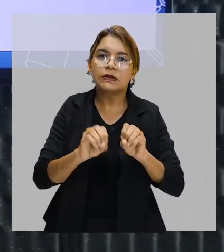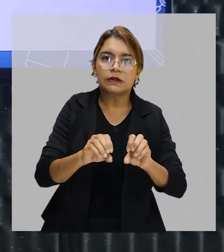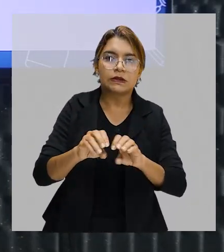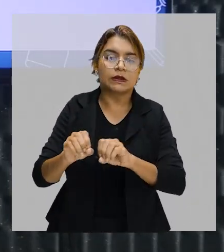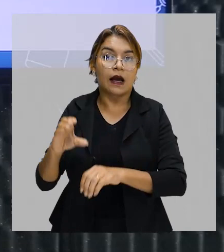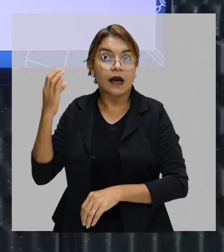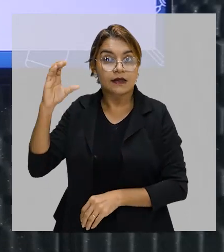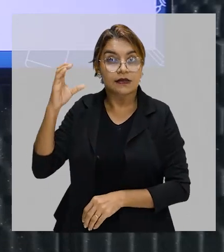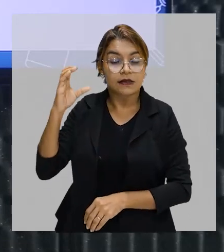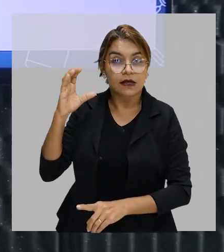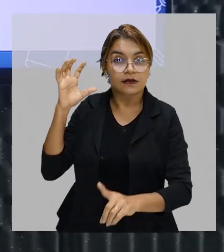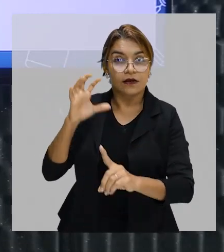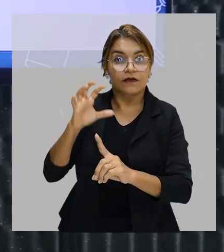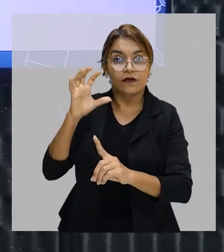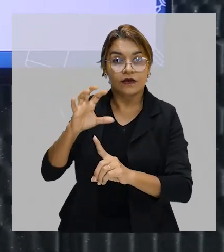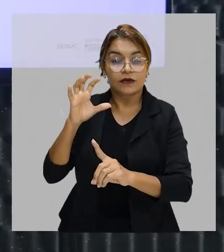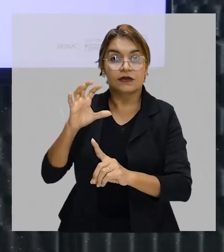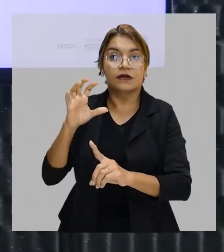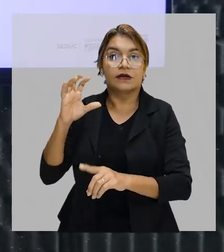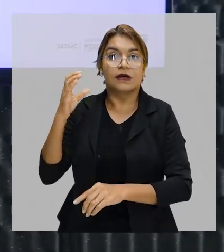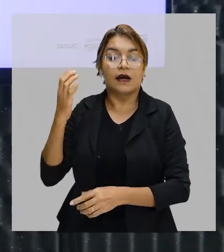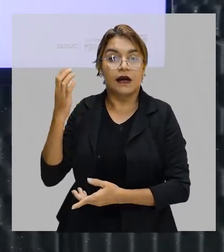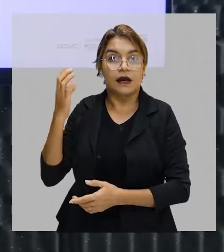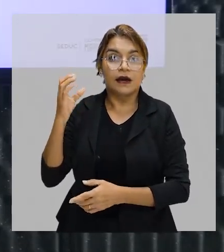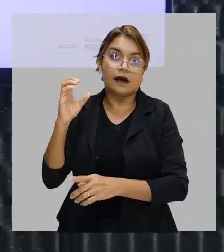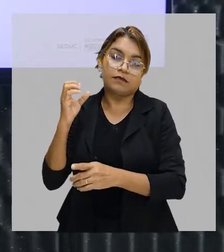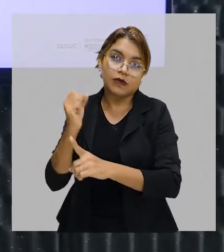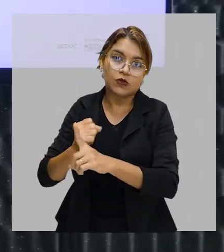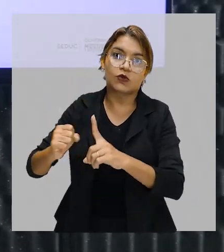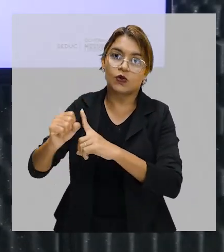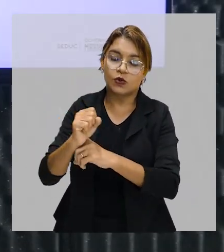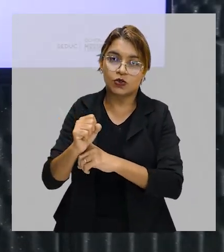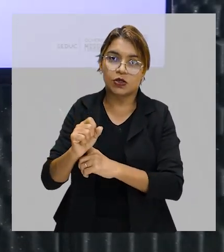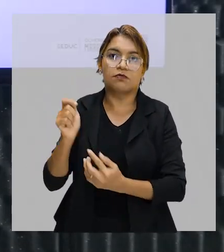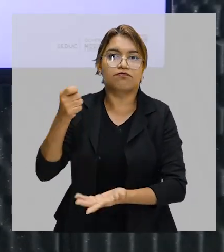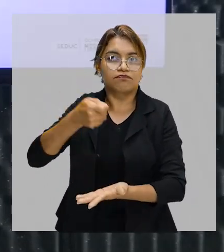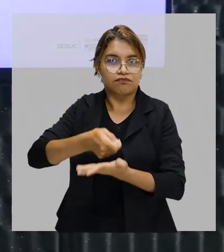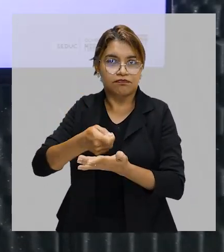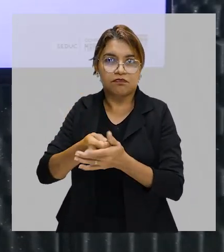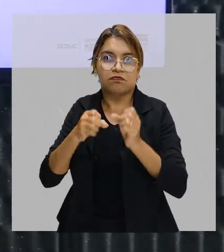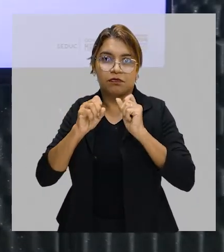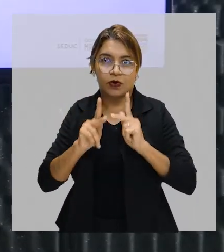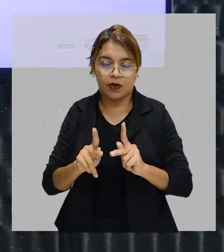uma ciência autônoma e rigorosa. E com isso a gente encerra mais uma aula de